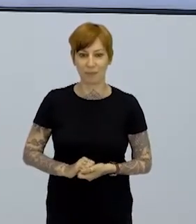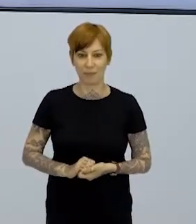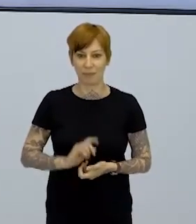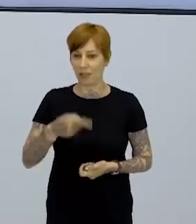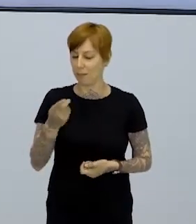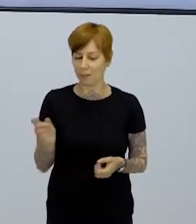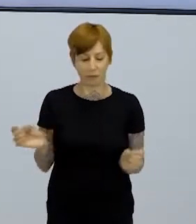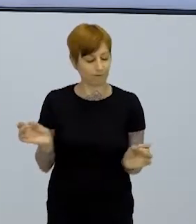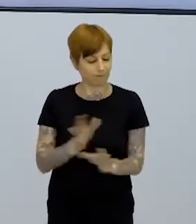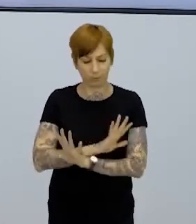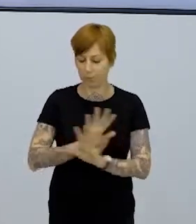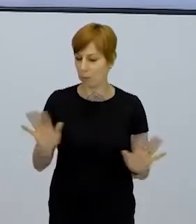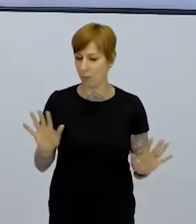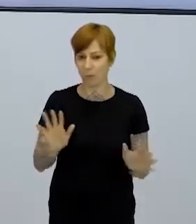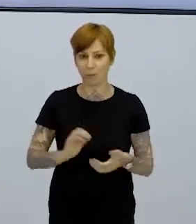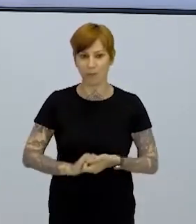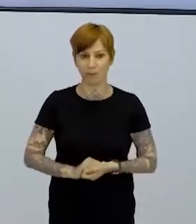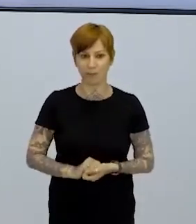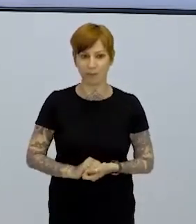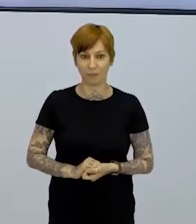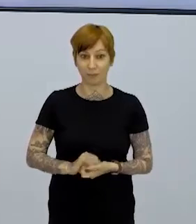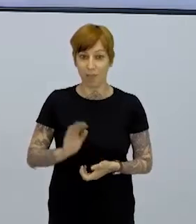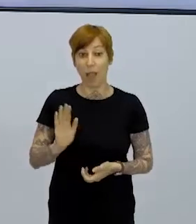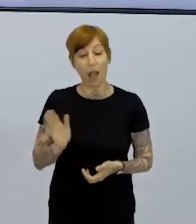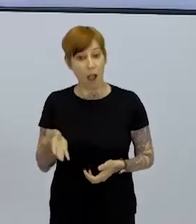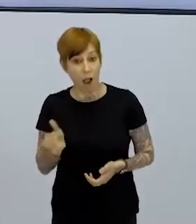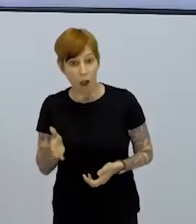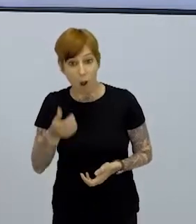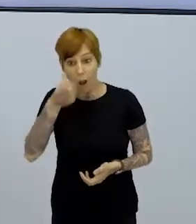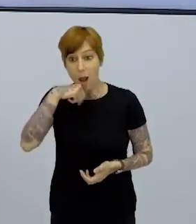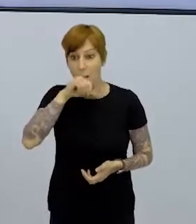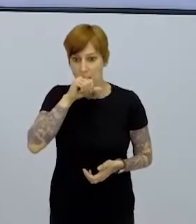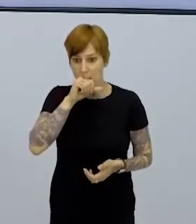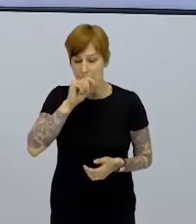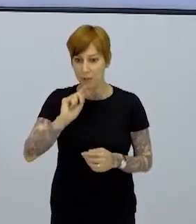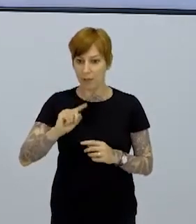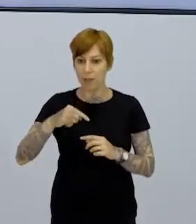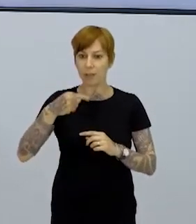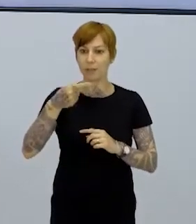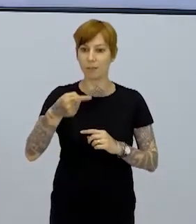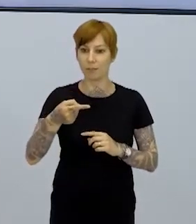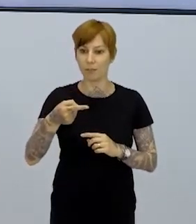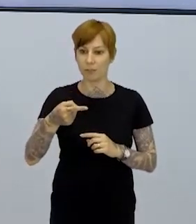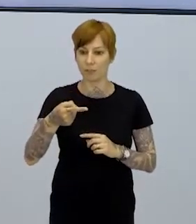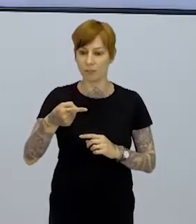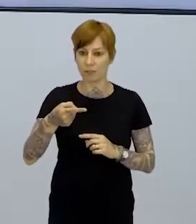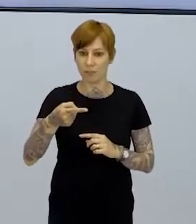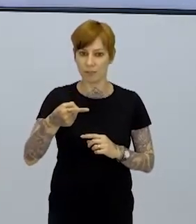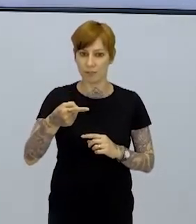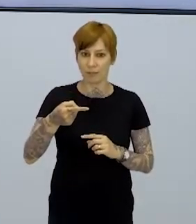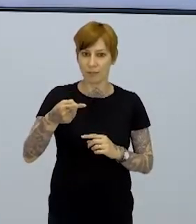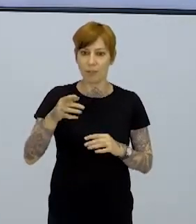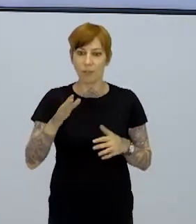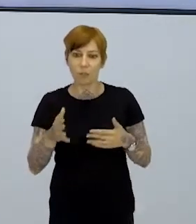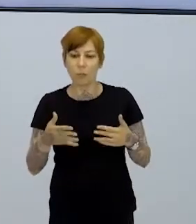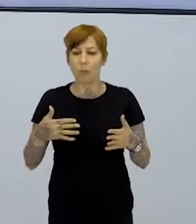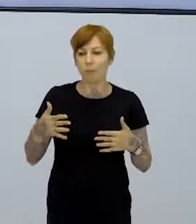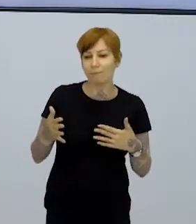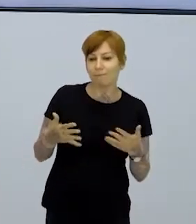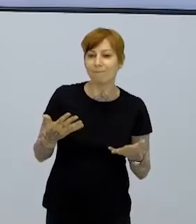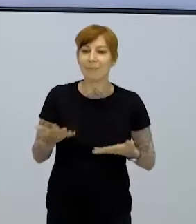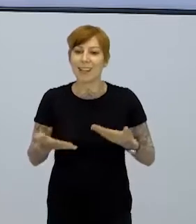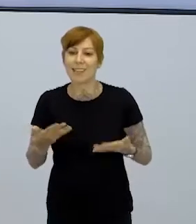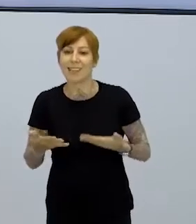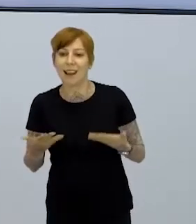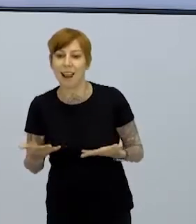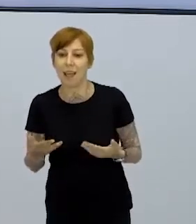nunca mais, né? Vem a minha mãe, que é de uma geração seguinte, já é mais maleável, mas ainda tem algumas restrições